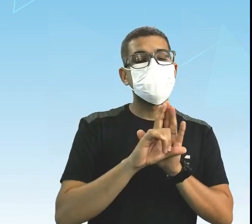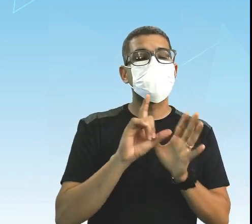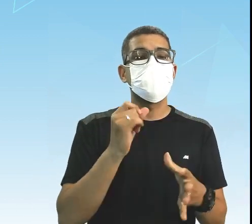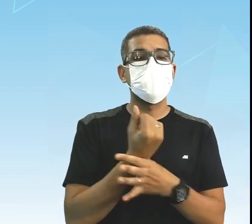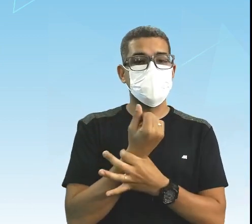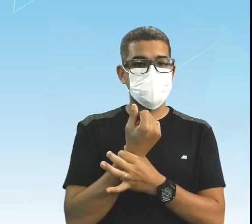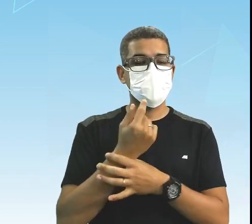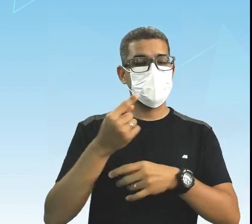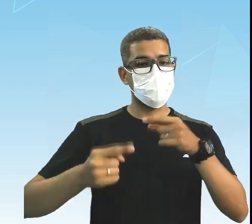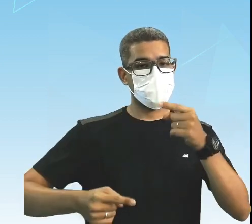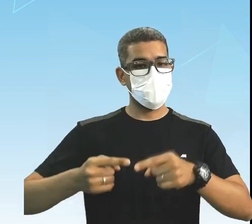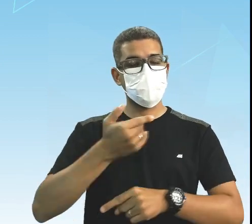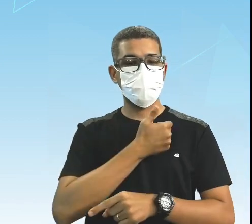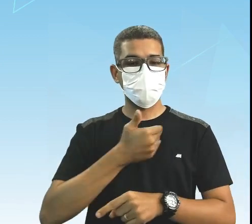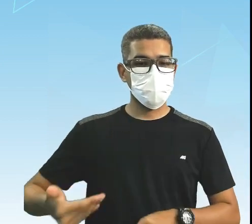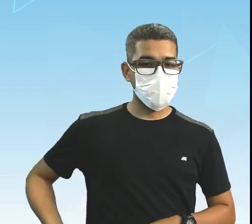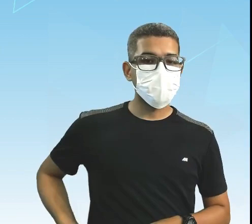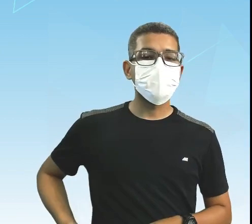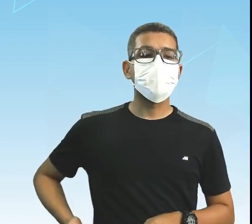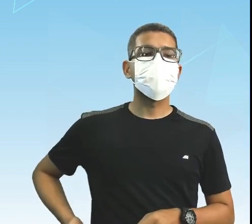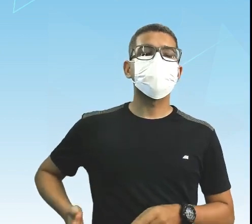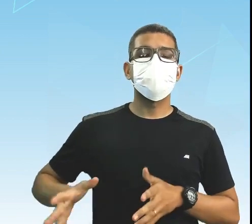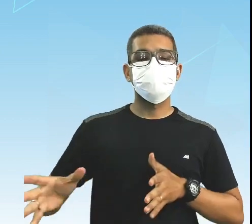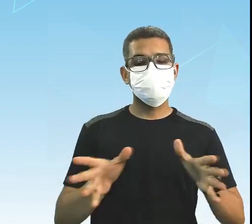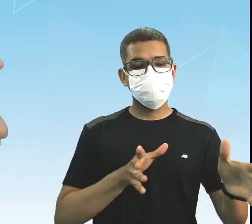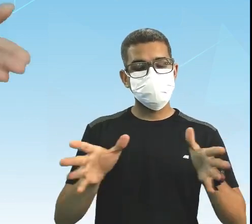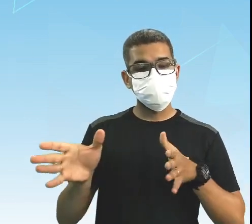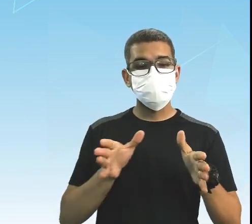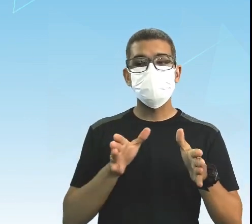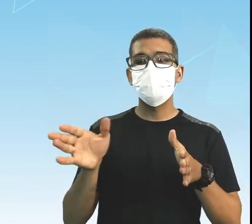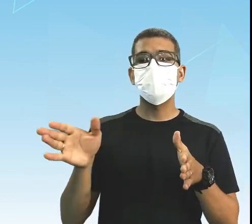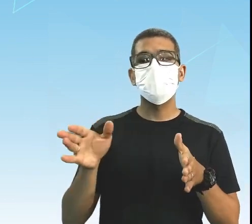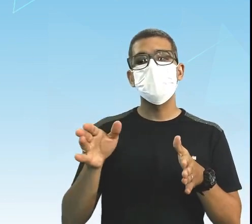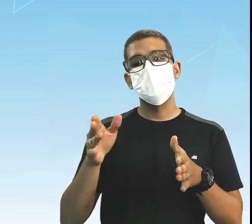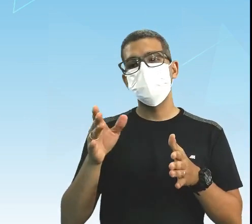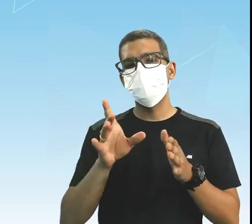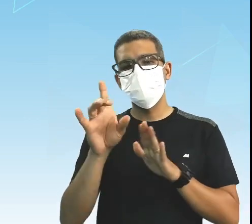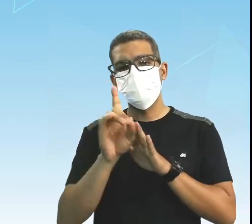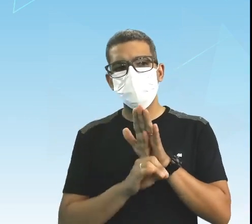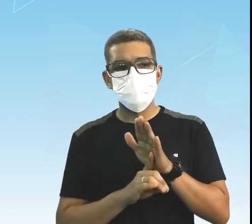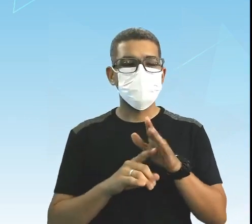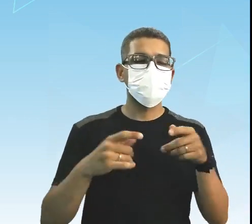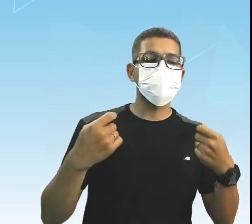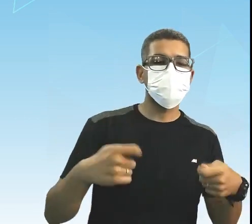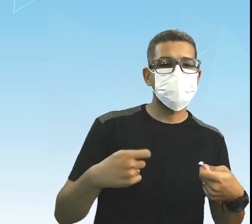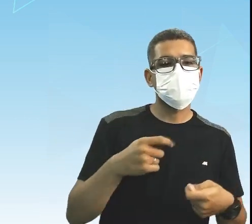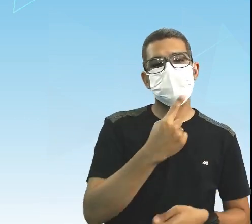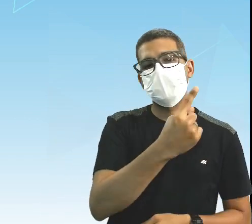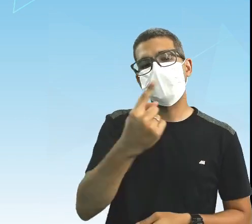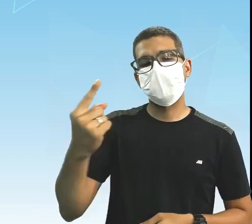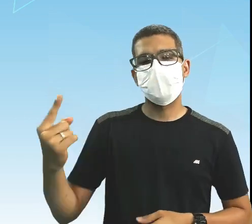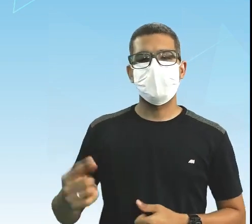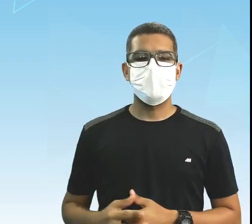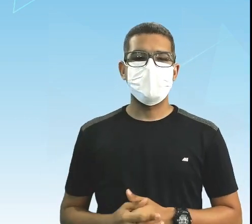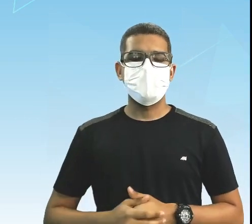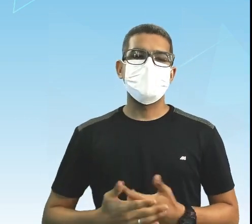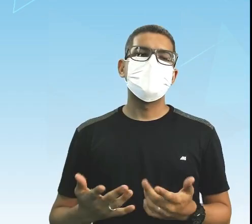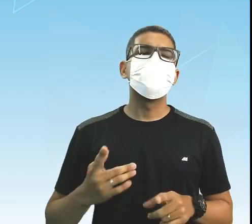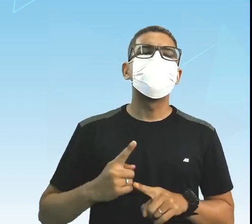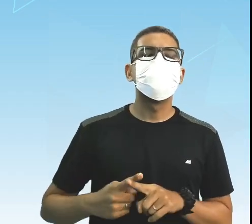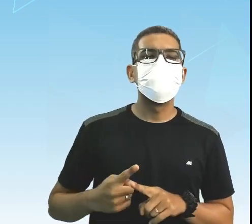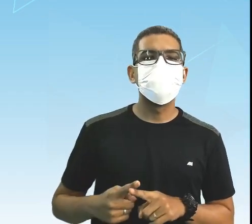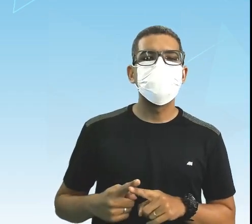garantir essas políticas públicas que vão direcionar os direitos e deveres do cidadão, certo?